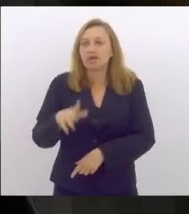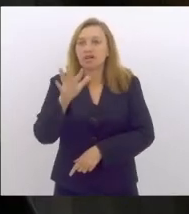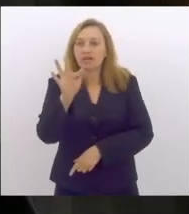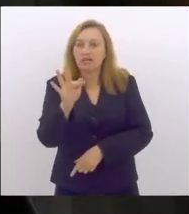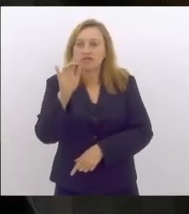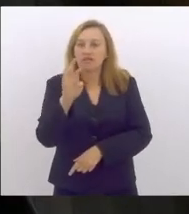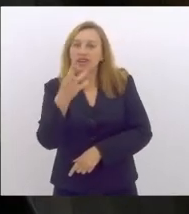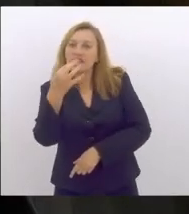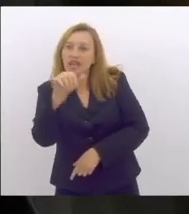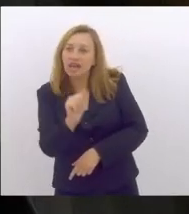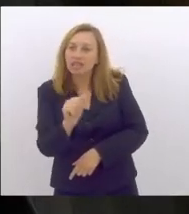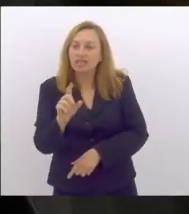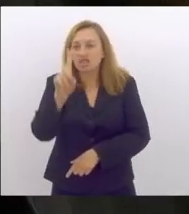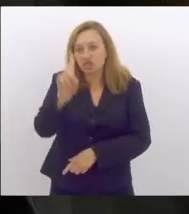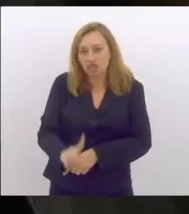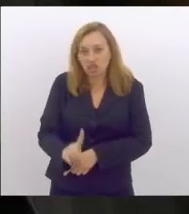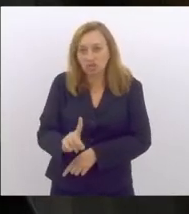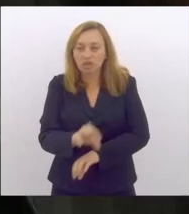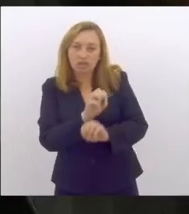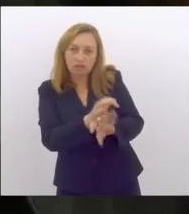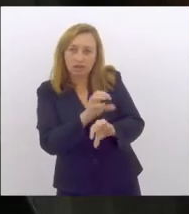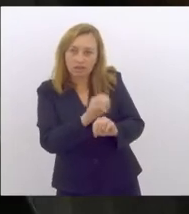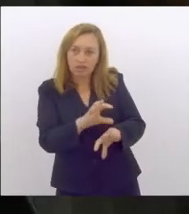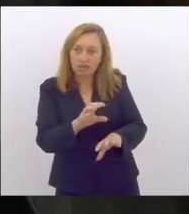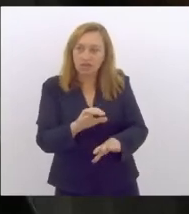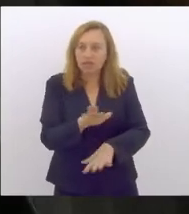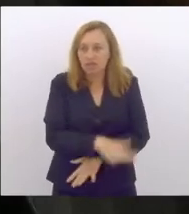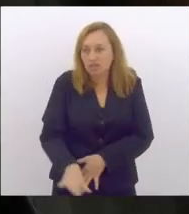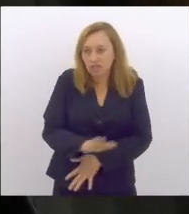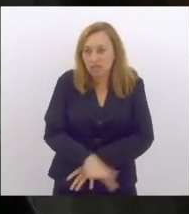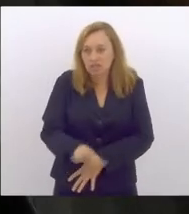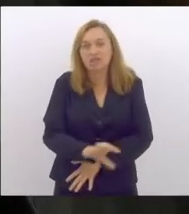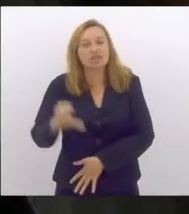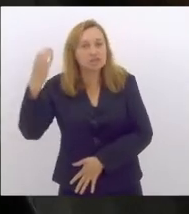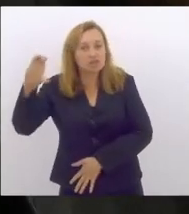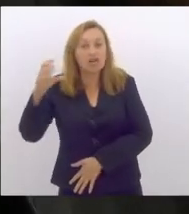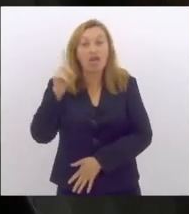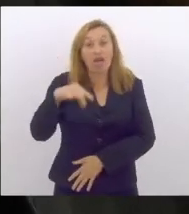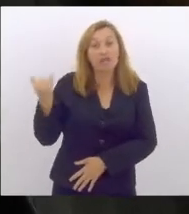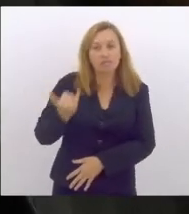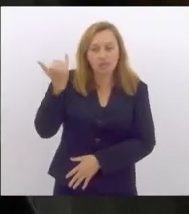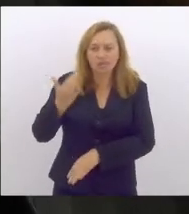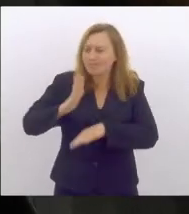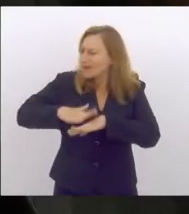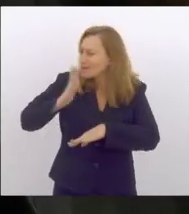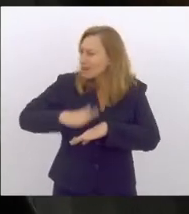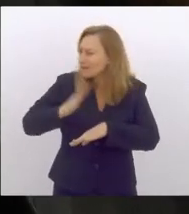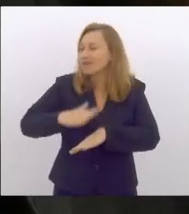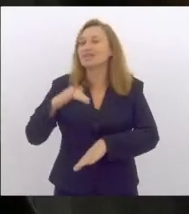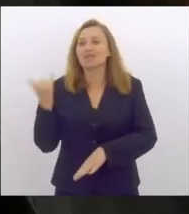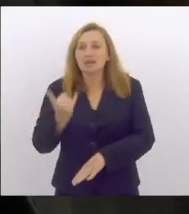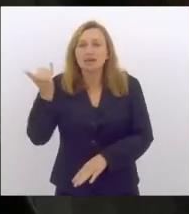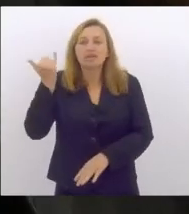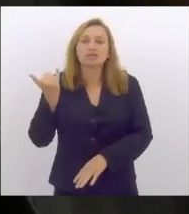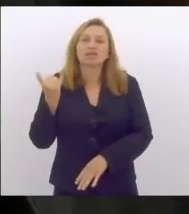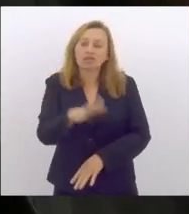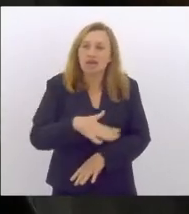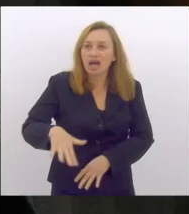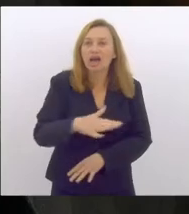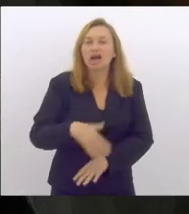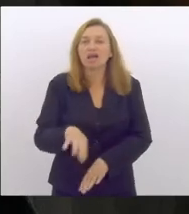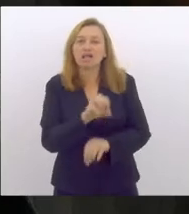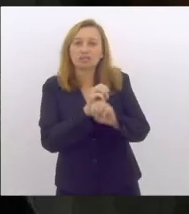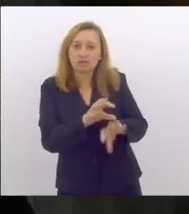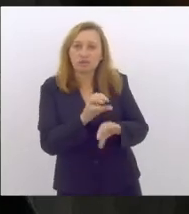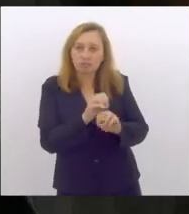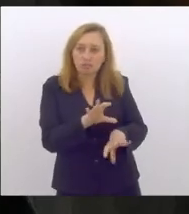Macedo diretora de educação infantil da rede Municipal de Educação de Niterói é muito importante cada vez mais importante que a rede Municipal de Educação